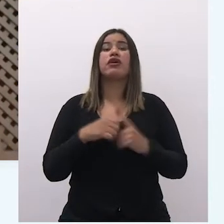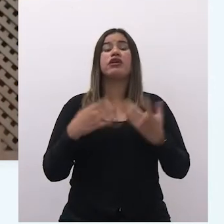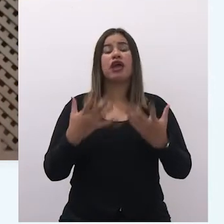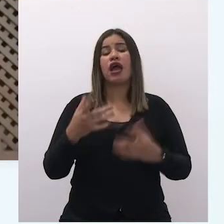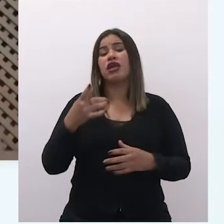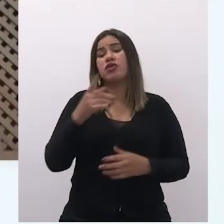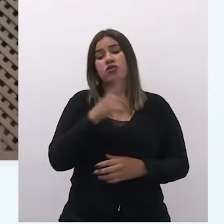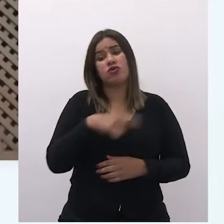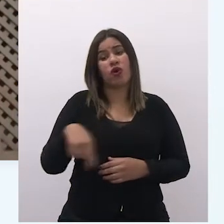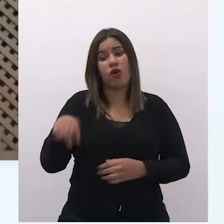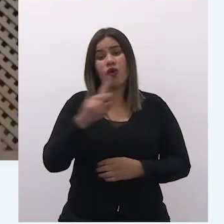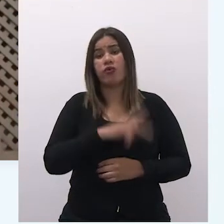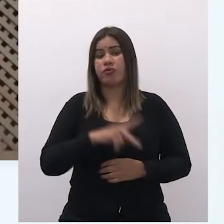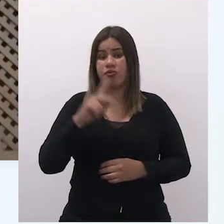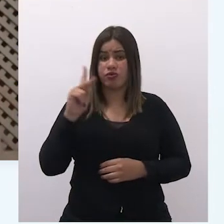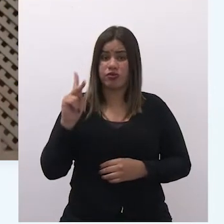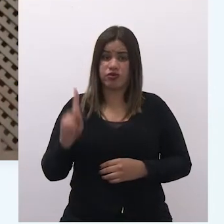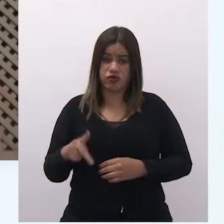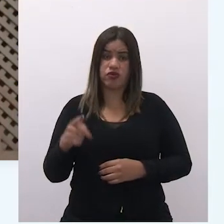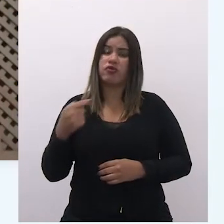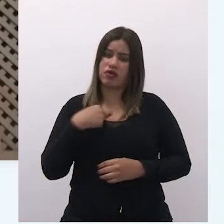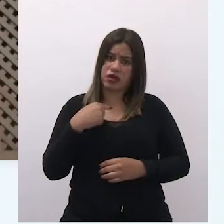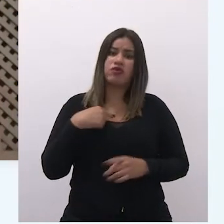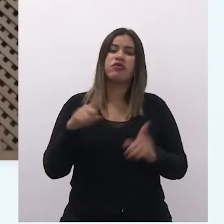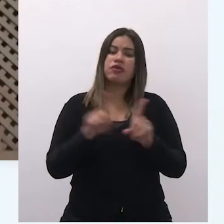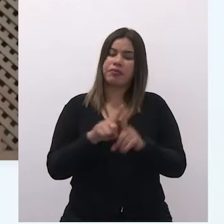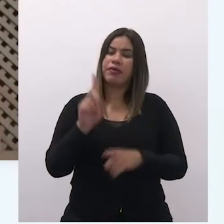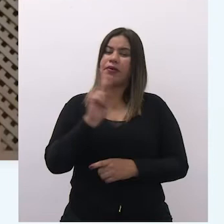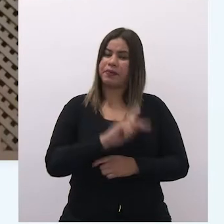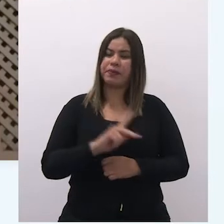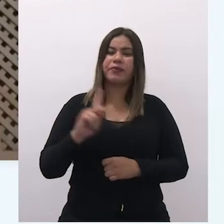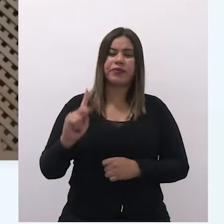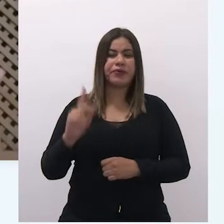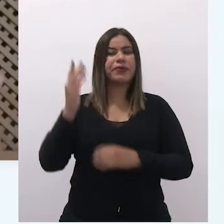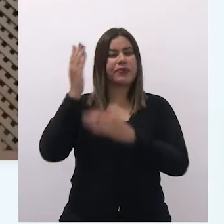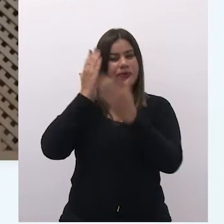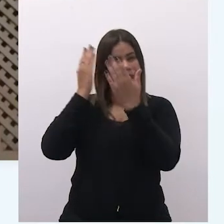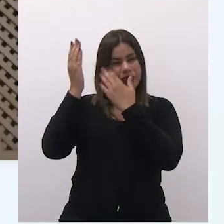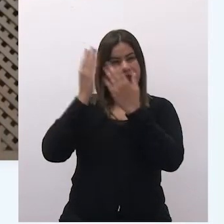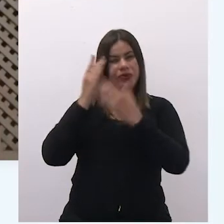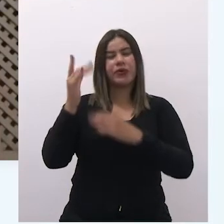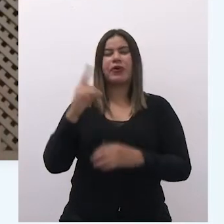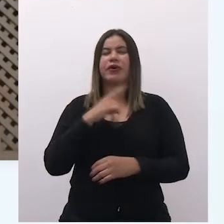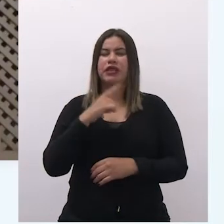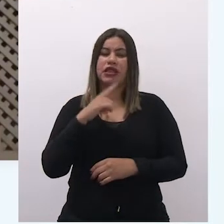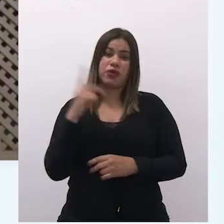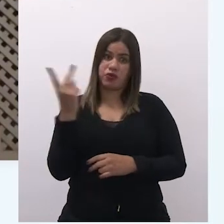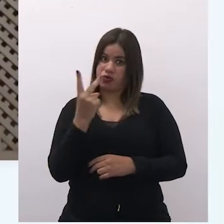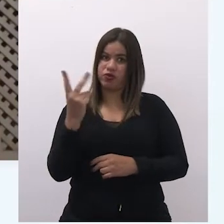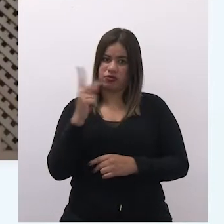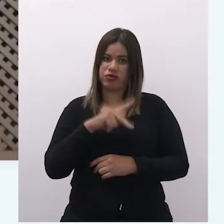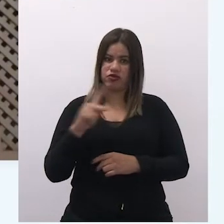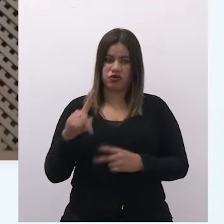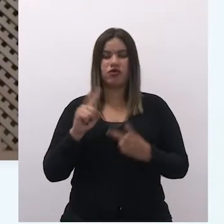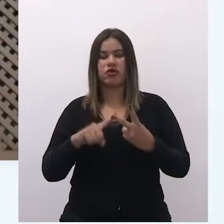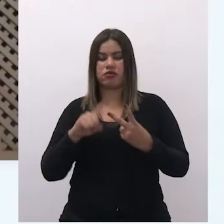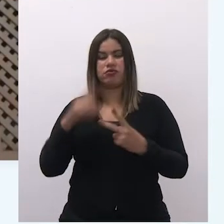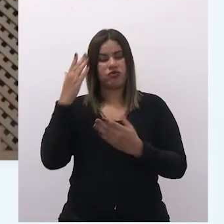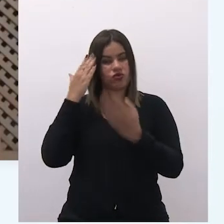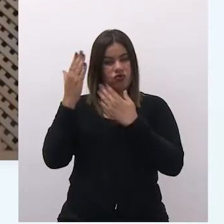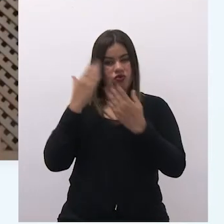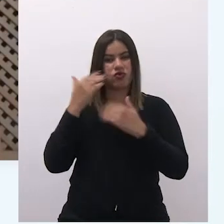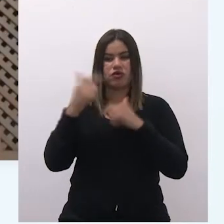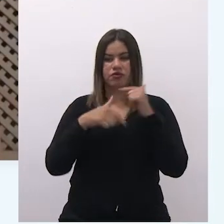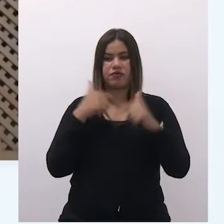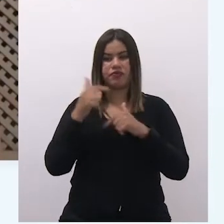eu falo nós, né, porque eu também sou professora, sou psicóloga e sou professora, né, nós paramos para pensar